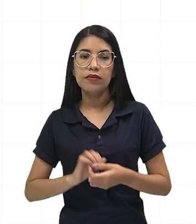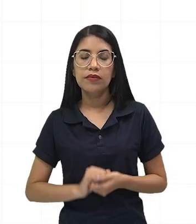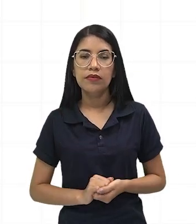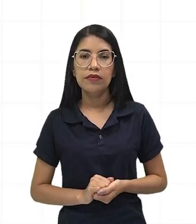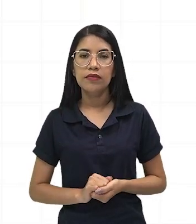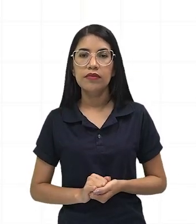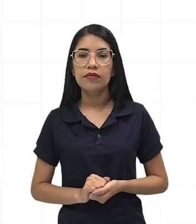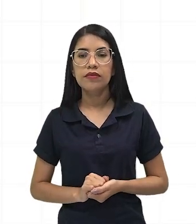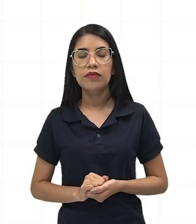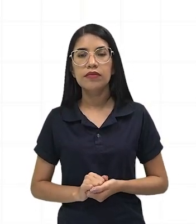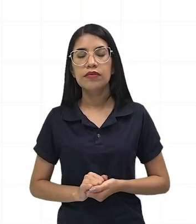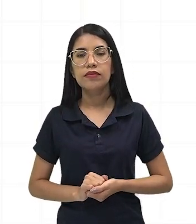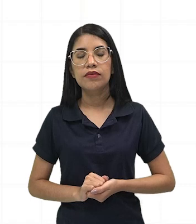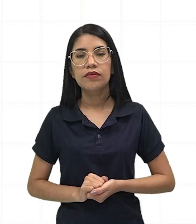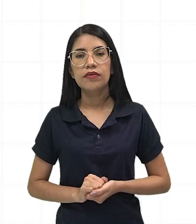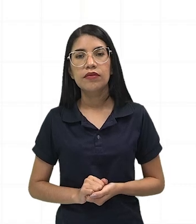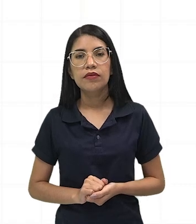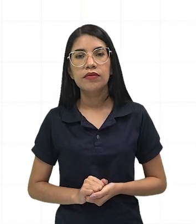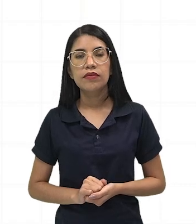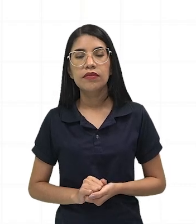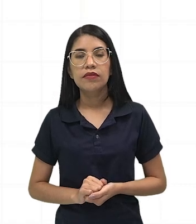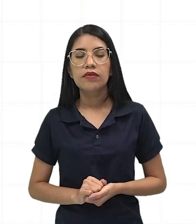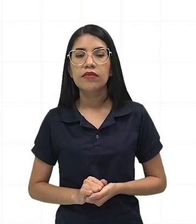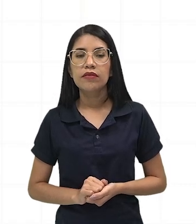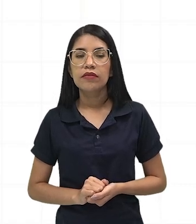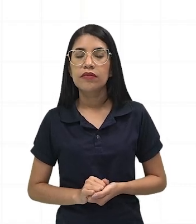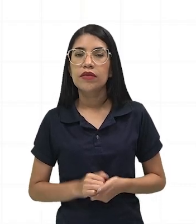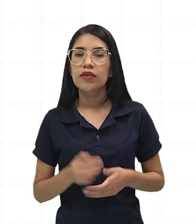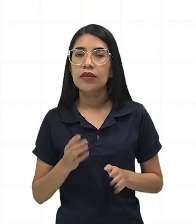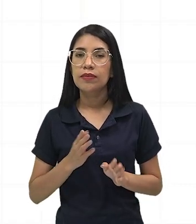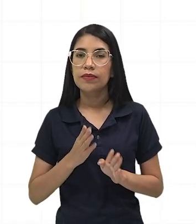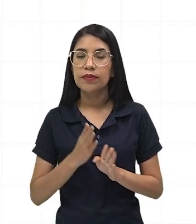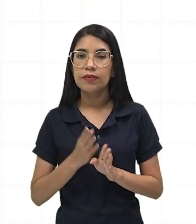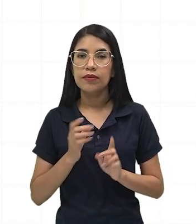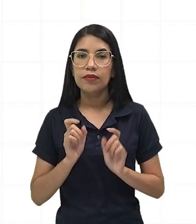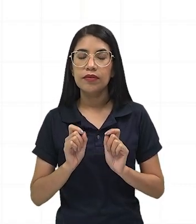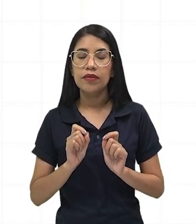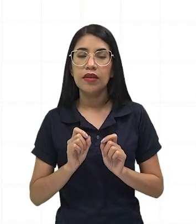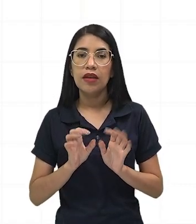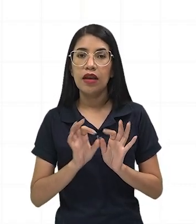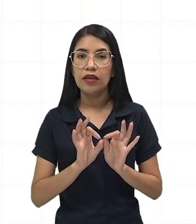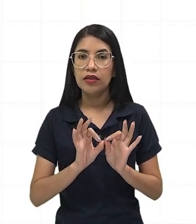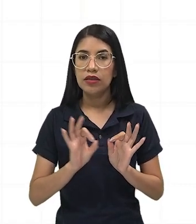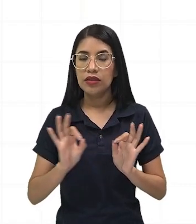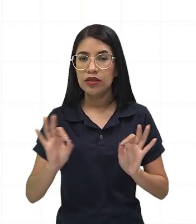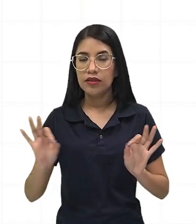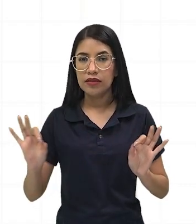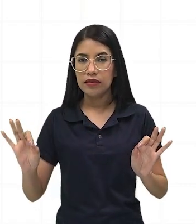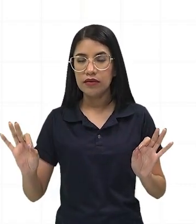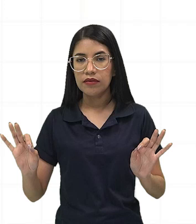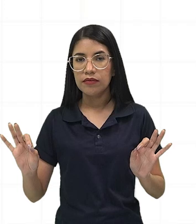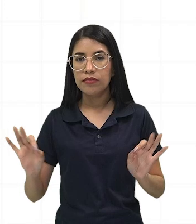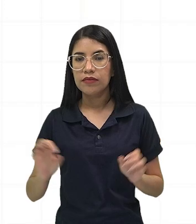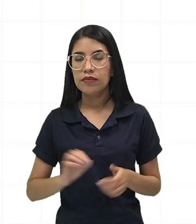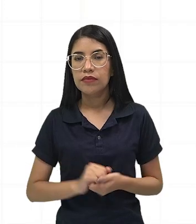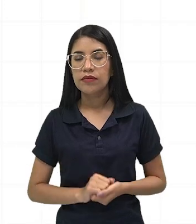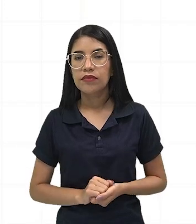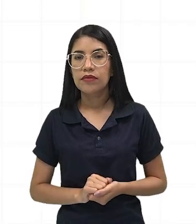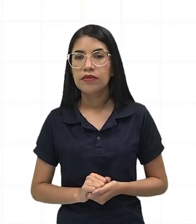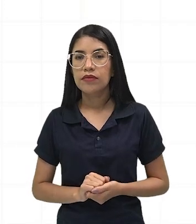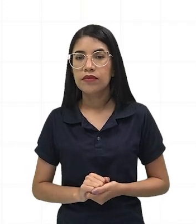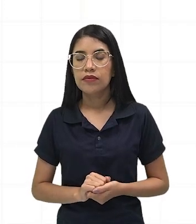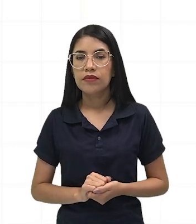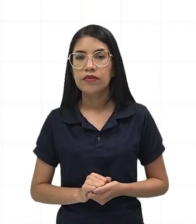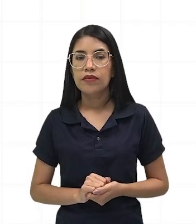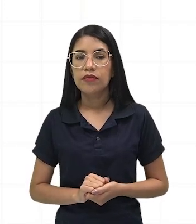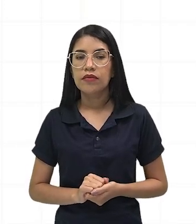para 75. E aí você vai descobrir exatamente o percurso, olha, que está bem aqui, ó. Então,